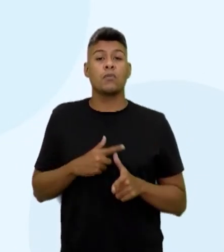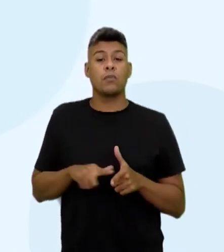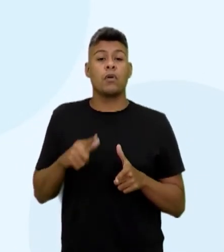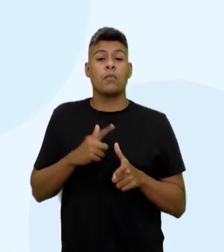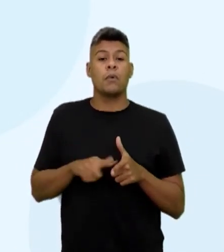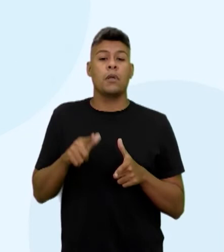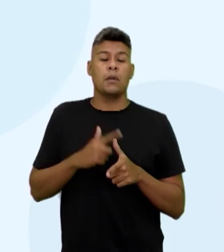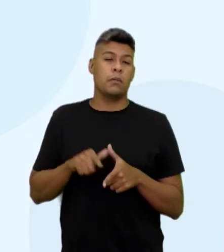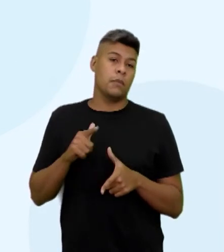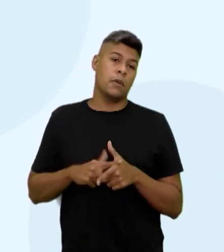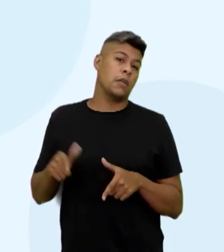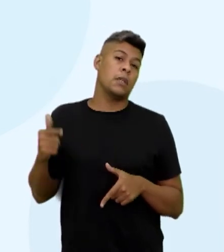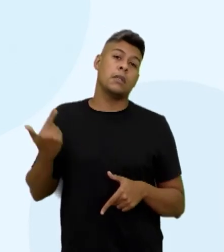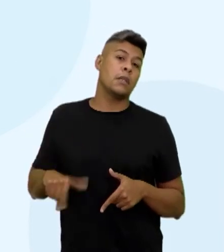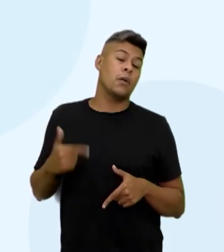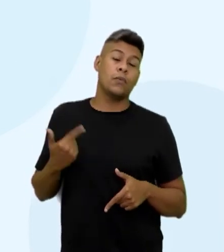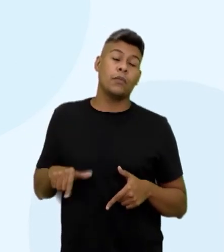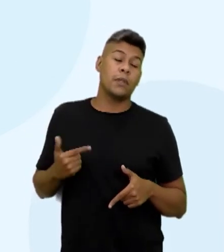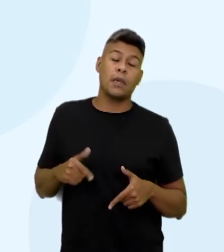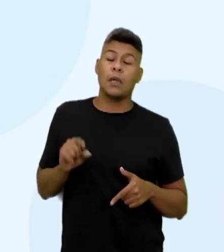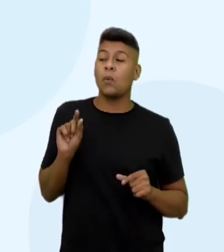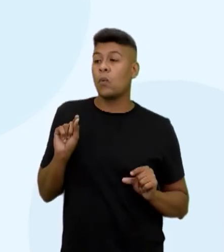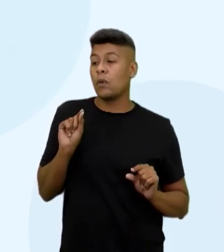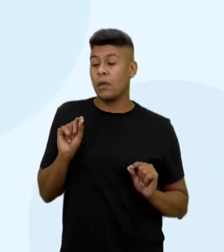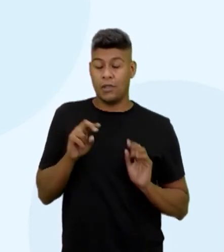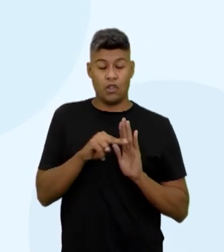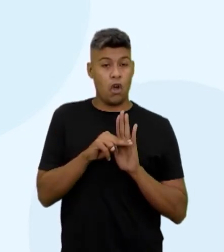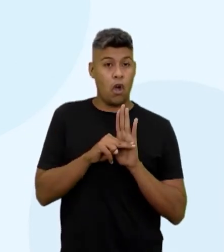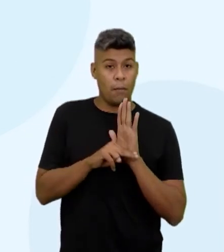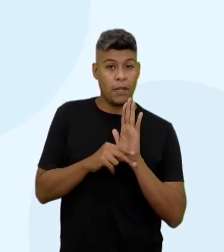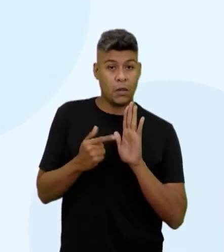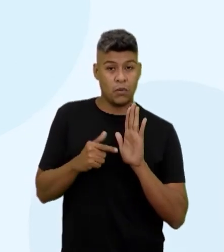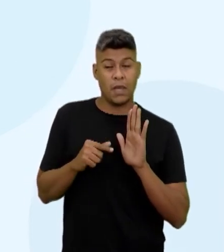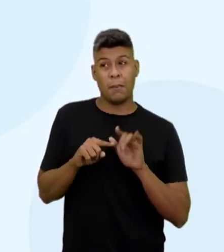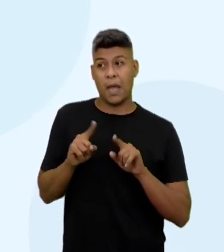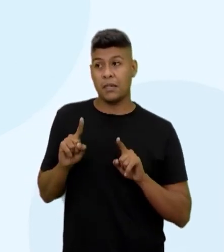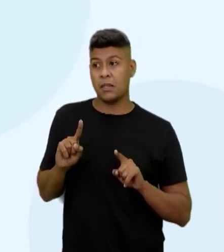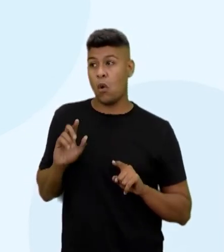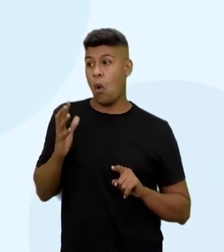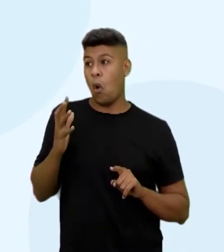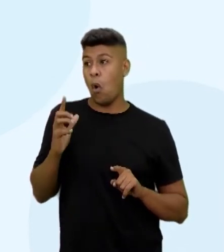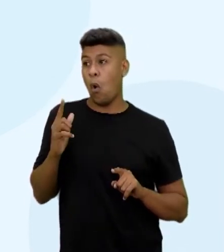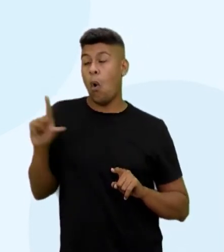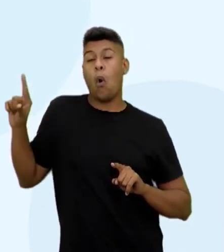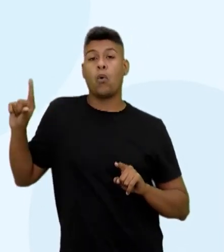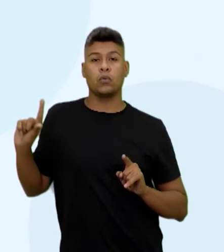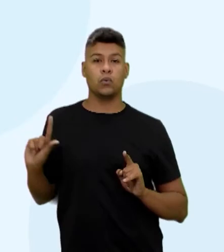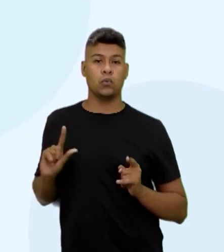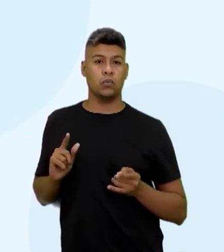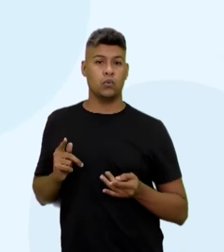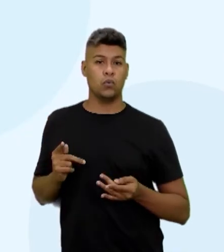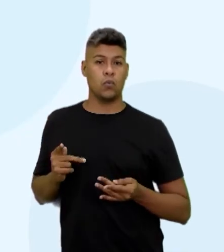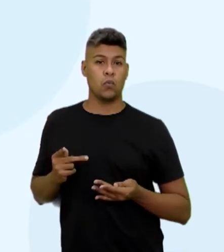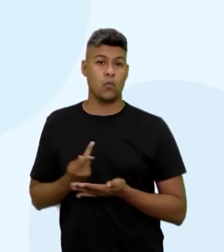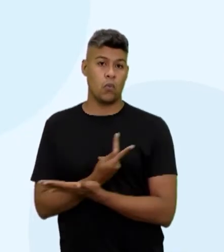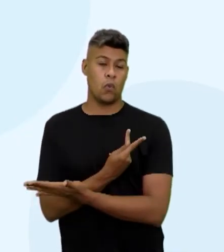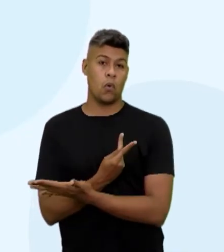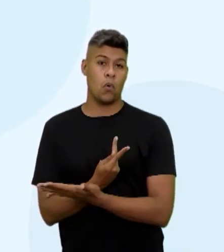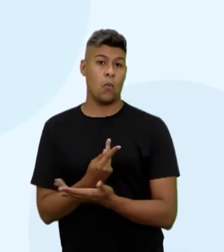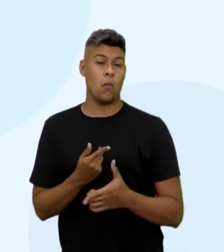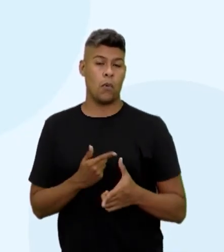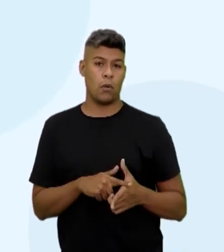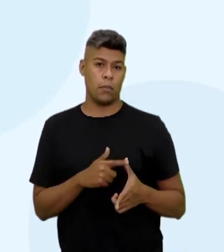que não estivessem previstos nas normas fundamentais porque a gente é impossível em cinco